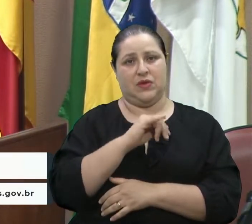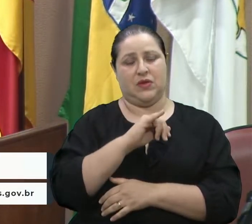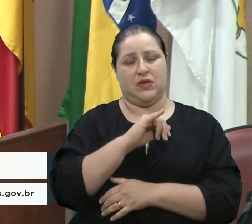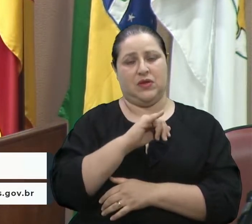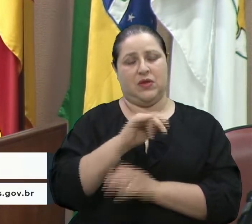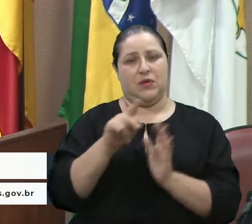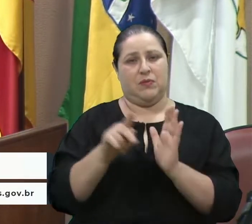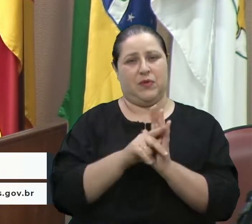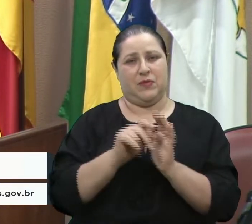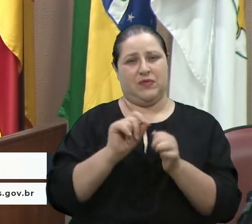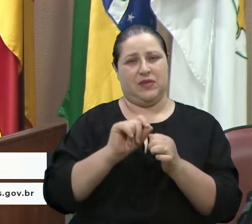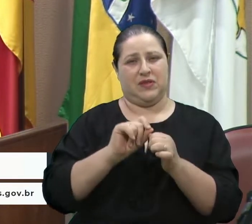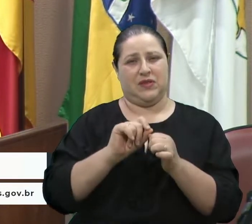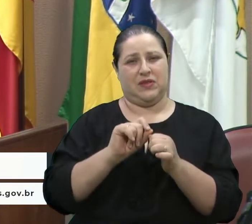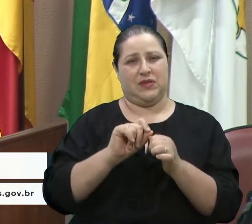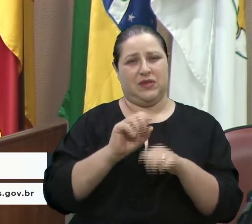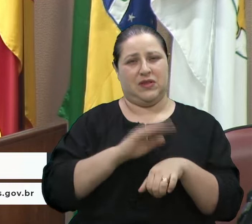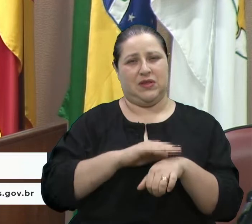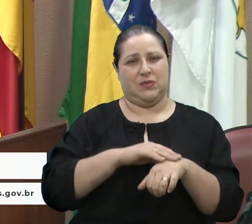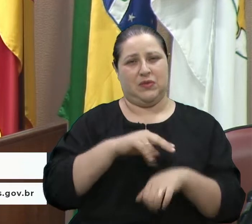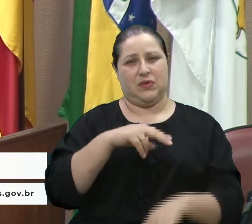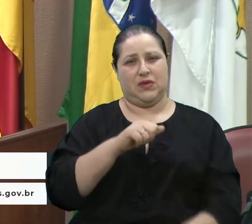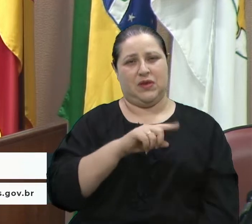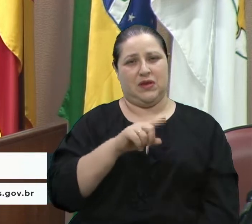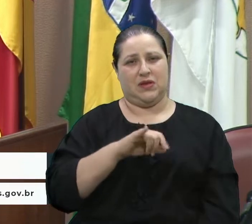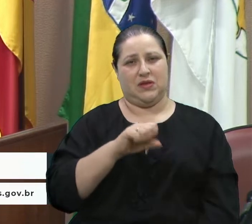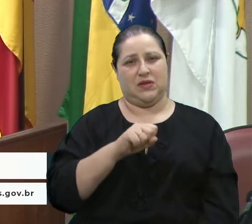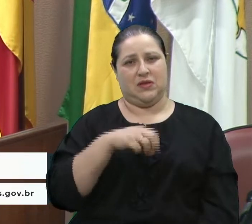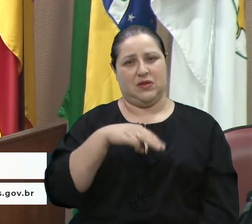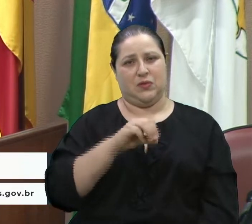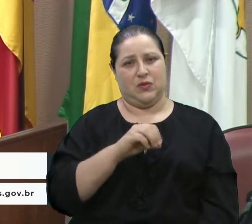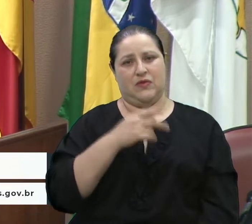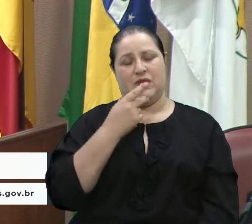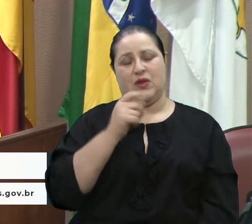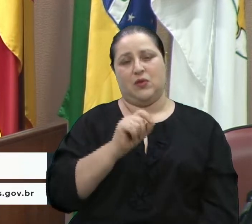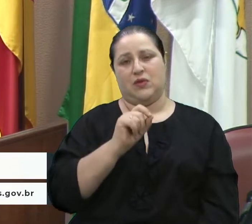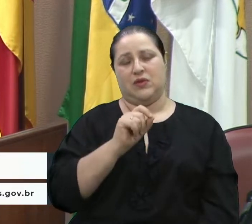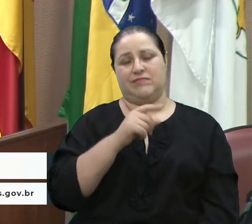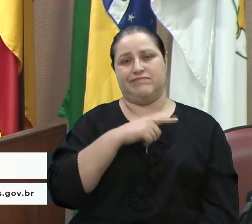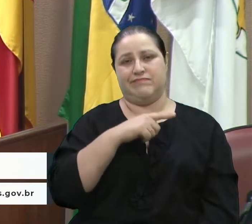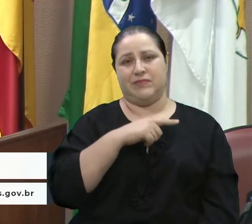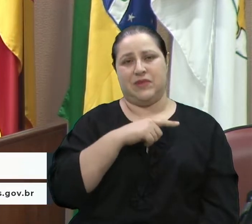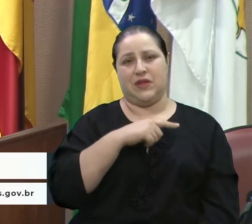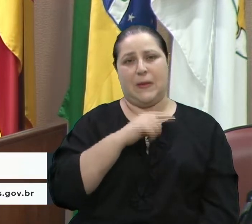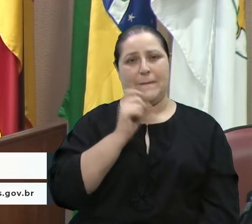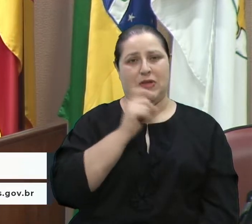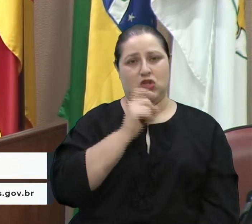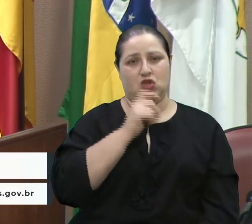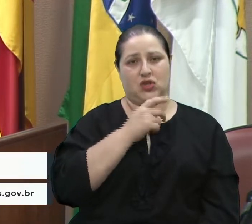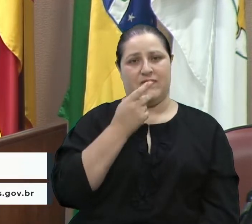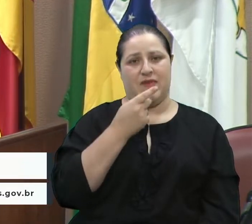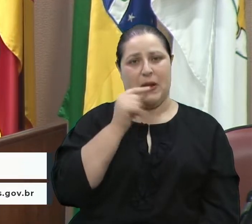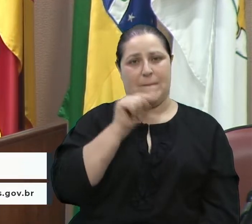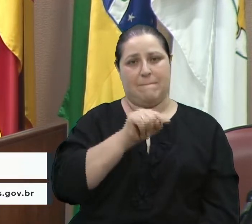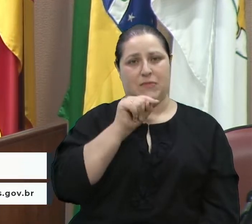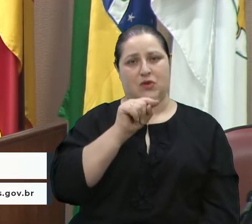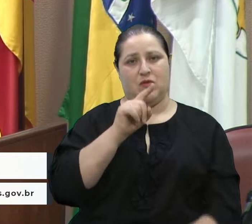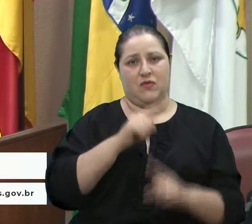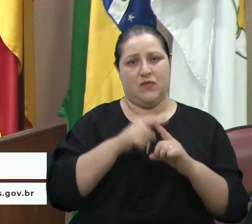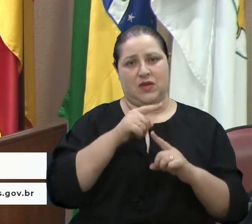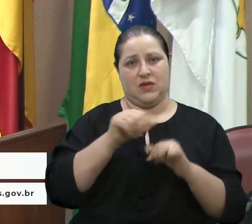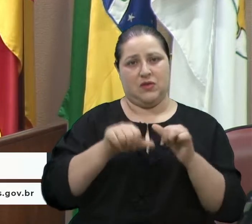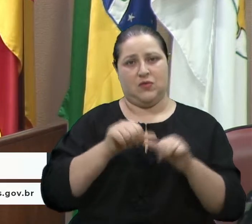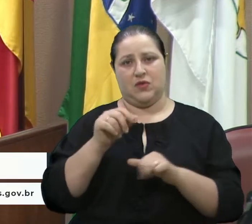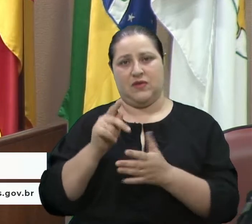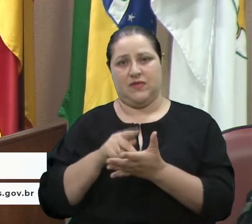nazismo, que ele dizia que uma mentira contada 100.000 vezes virava verdade. A gente percebe que por diversas vezes